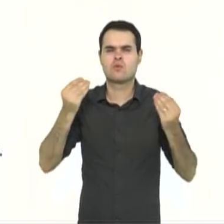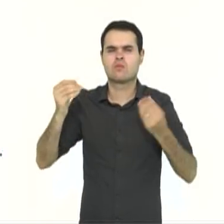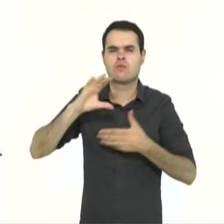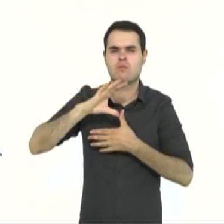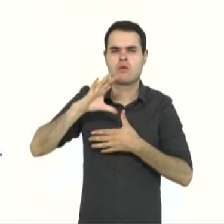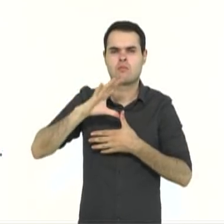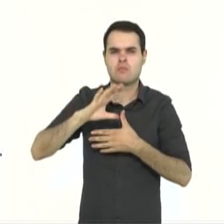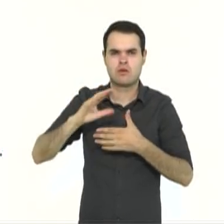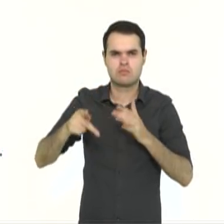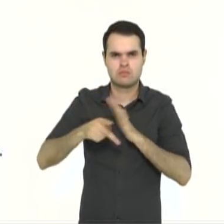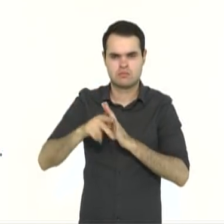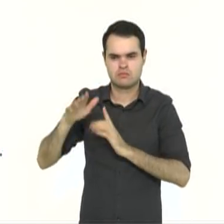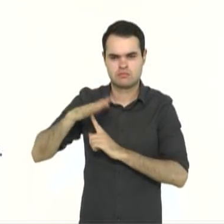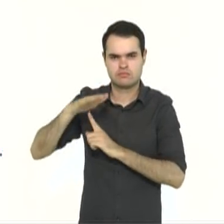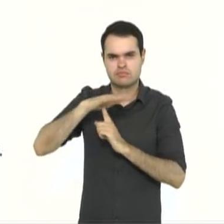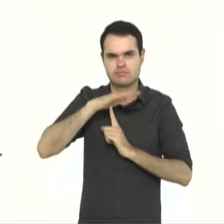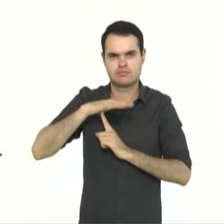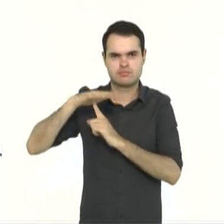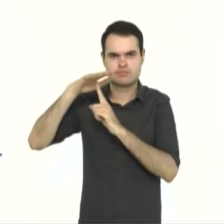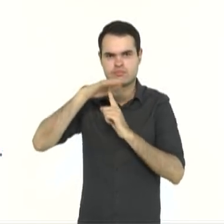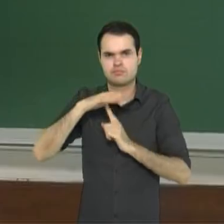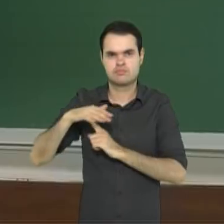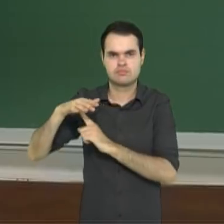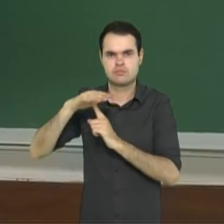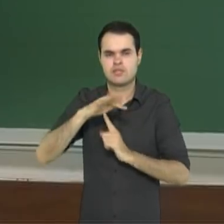dessas feiras nessa época.